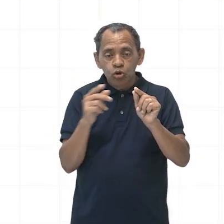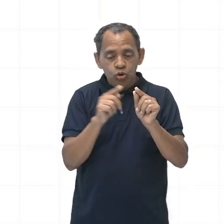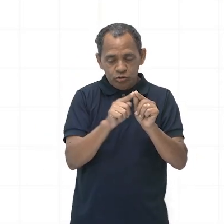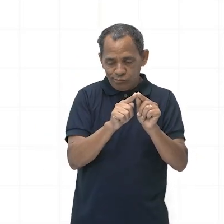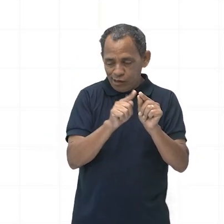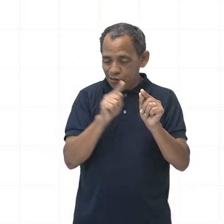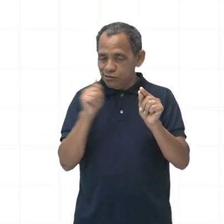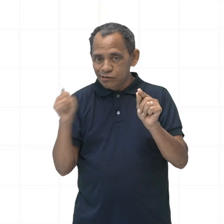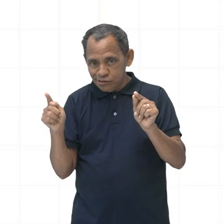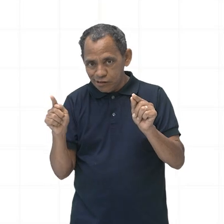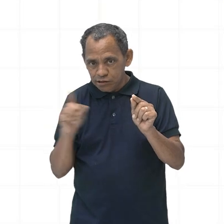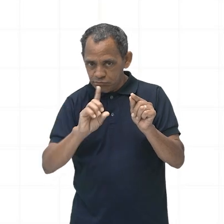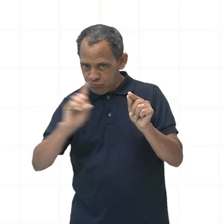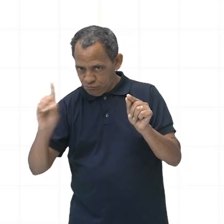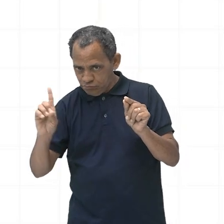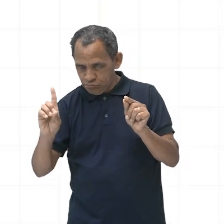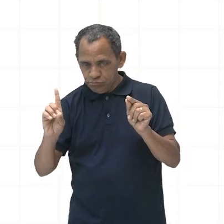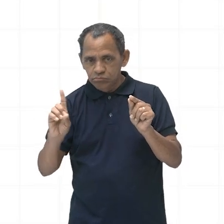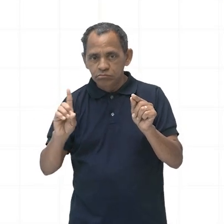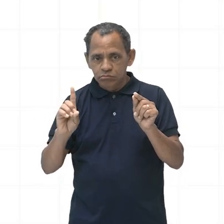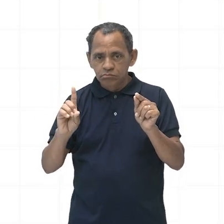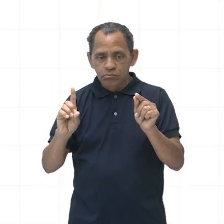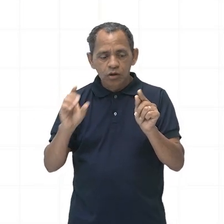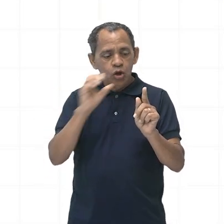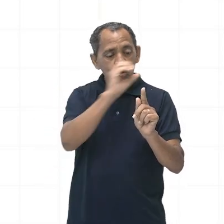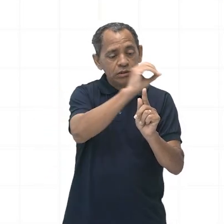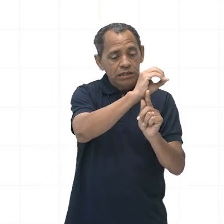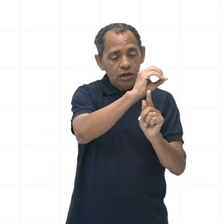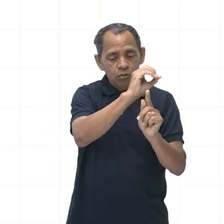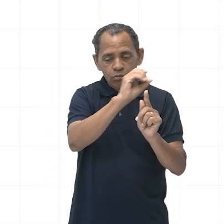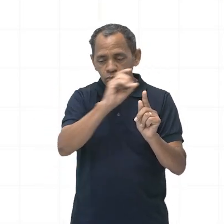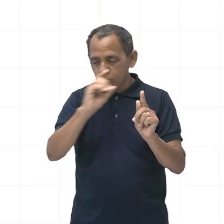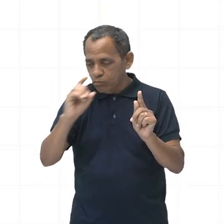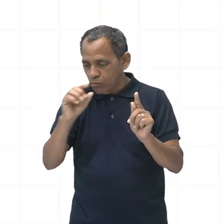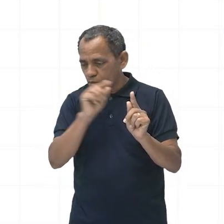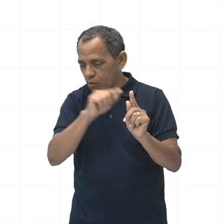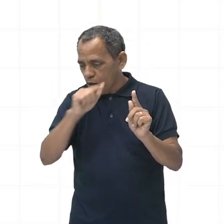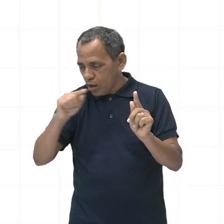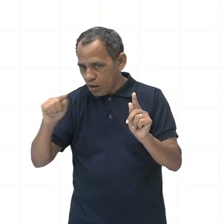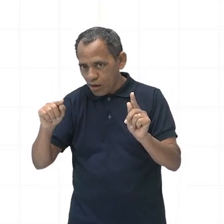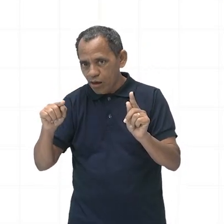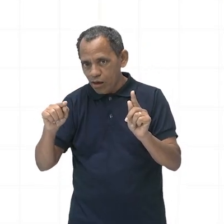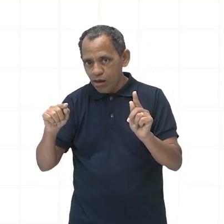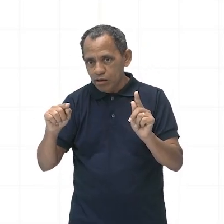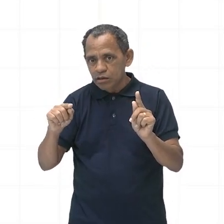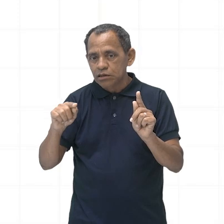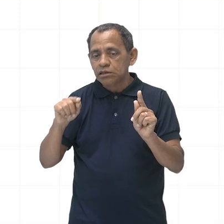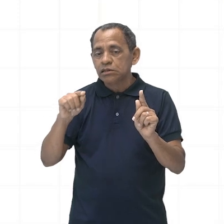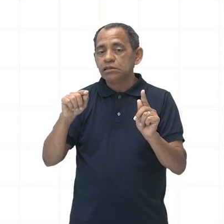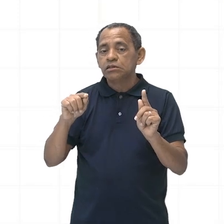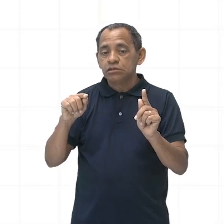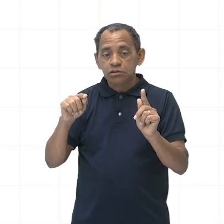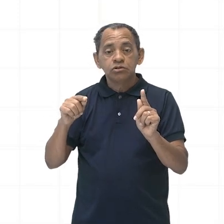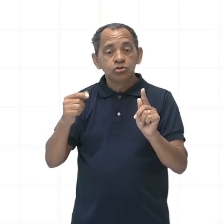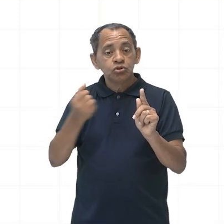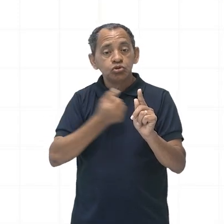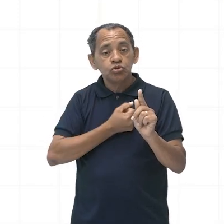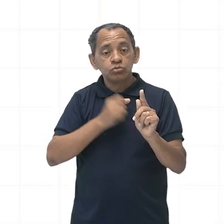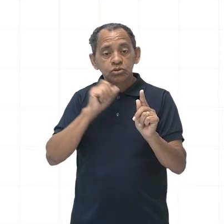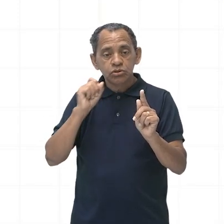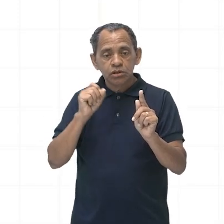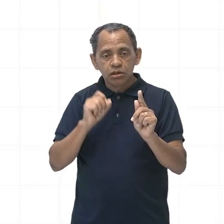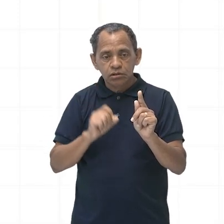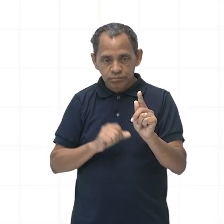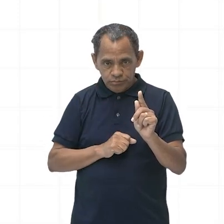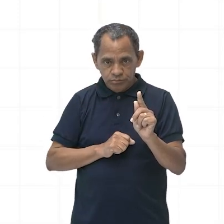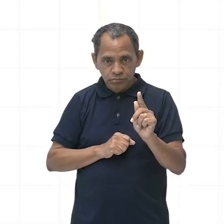direita do 0, ou seja, nesse sentido, à direita do 0, eles são números negativos.